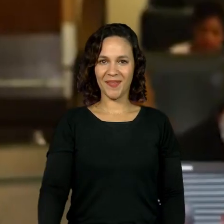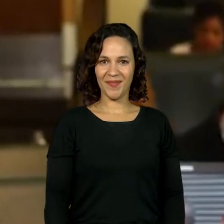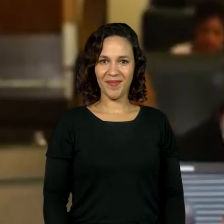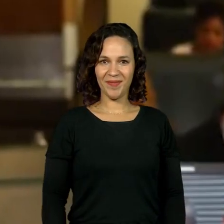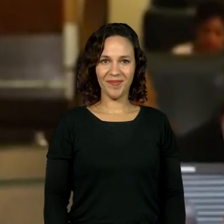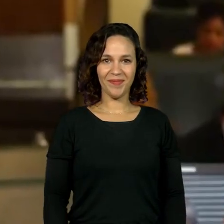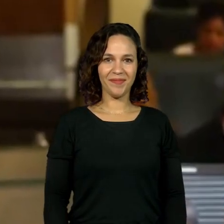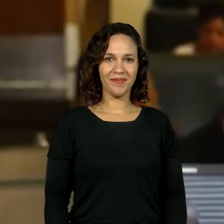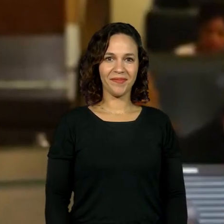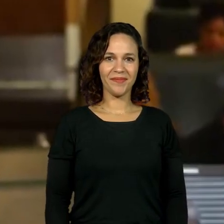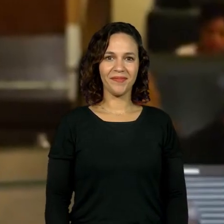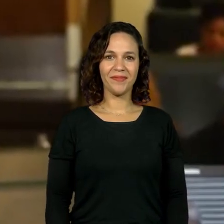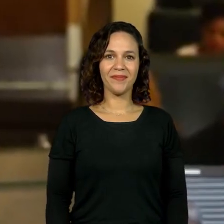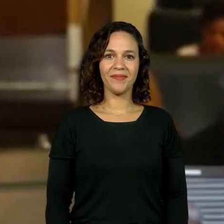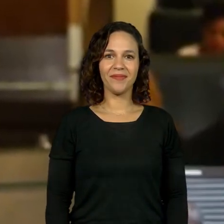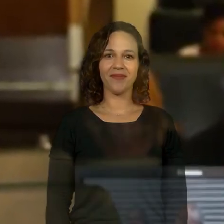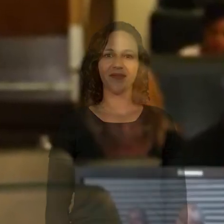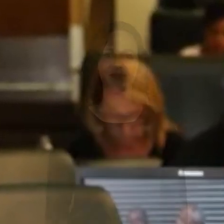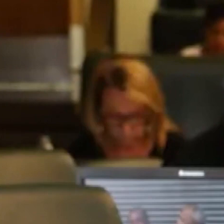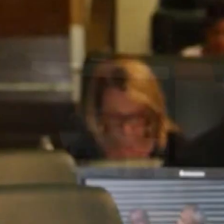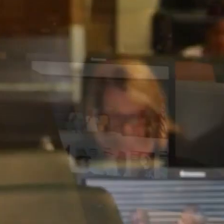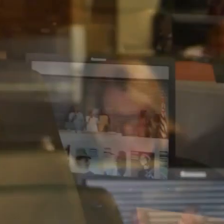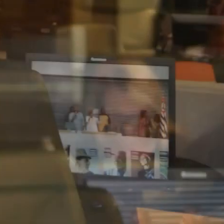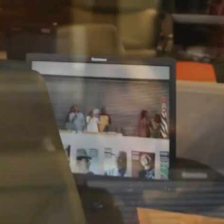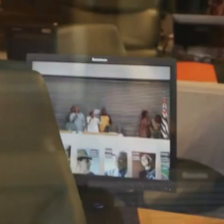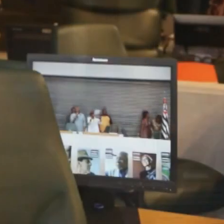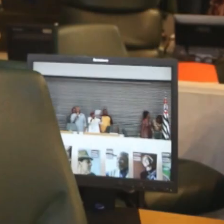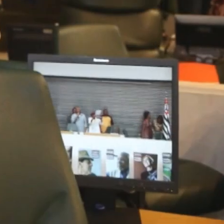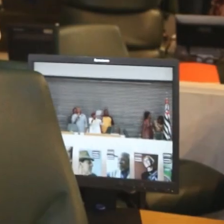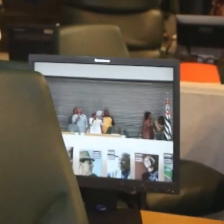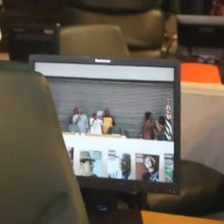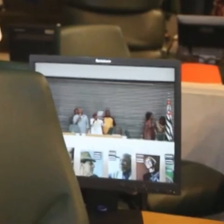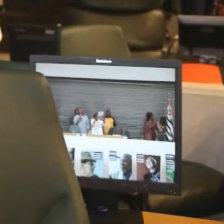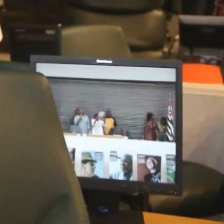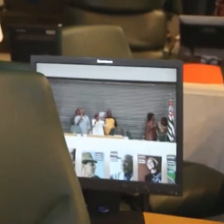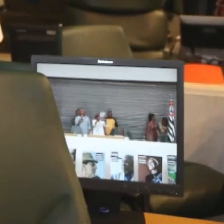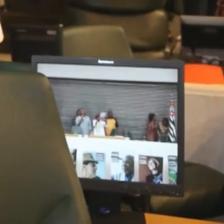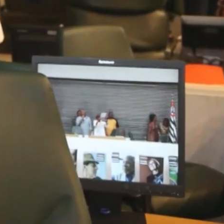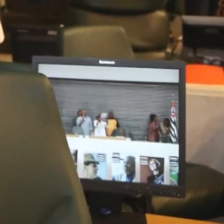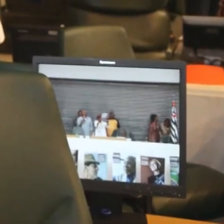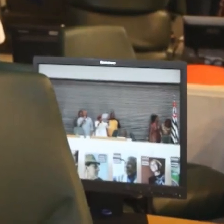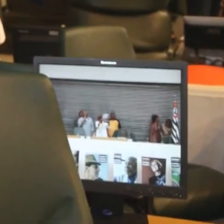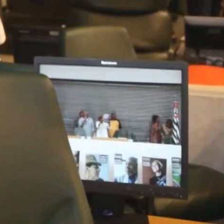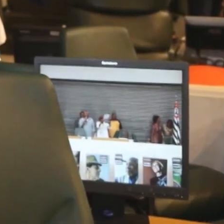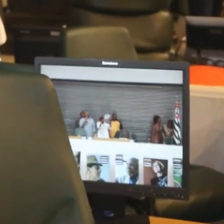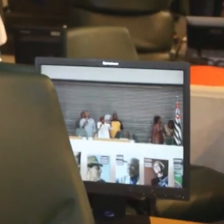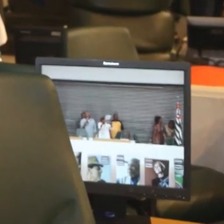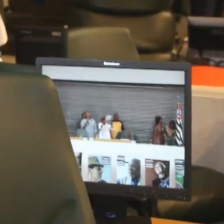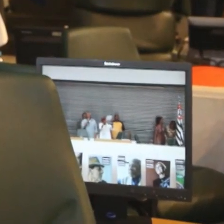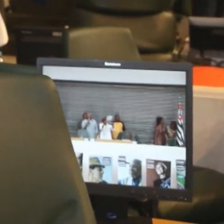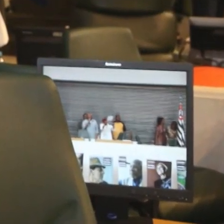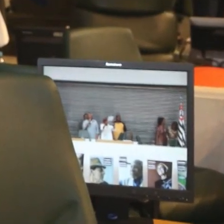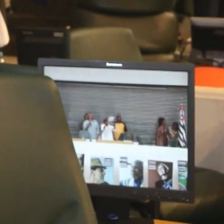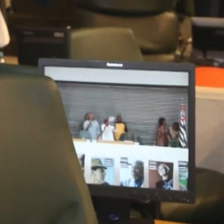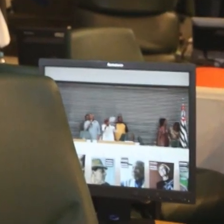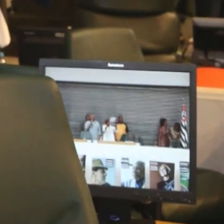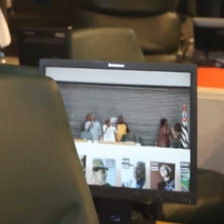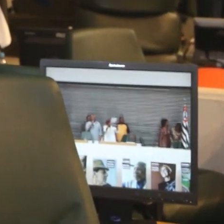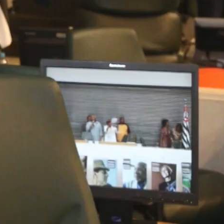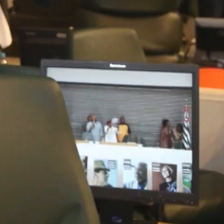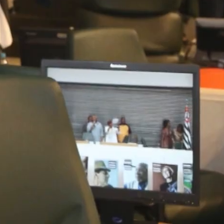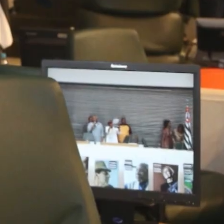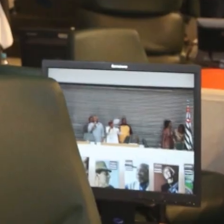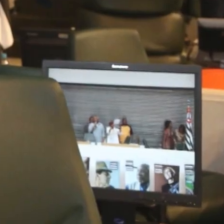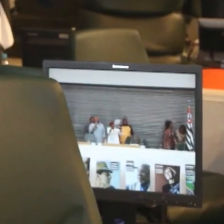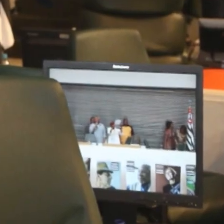Se você quer saber o que é seriedade, é Benedita da Silva, aprender o que é garra, é a